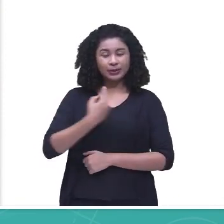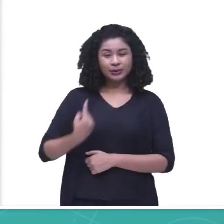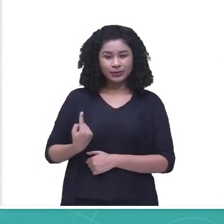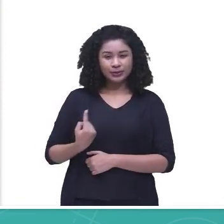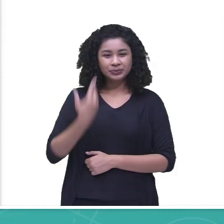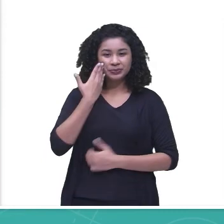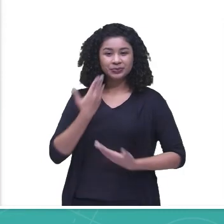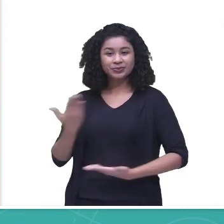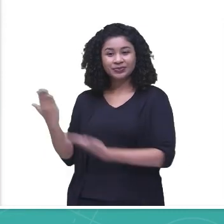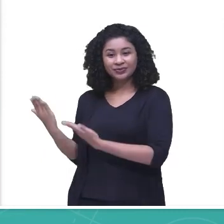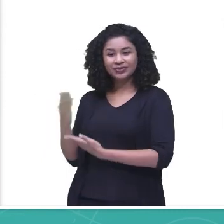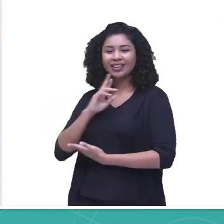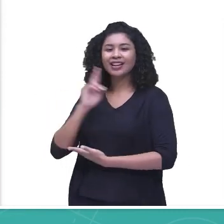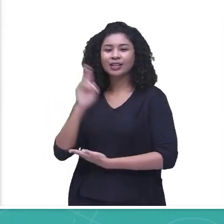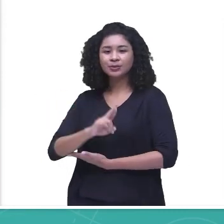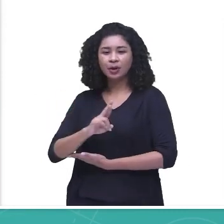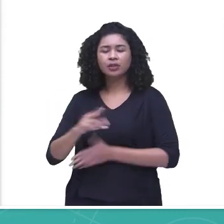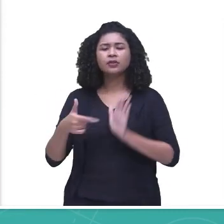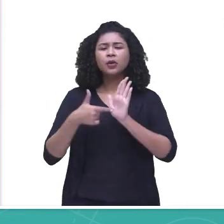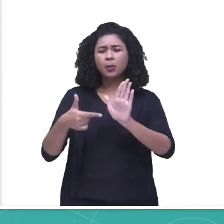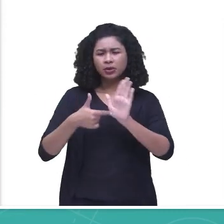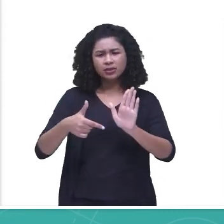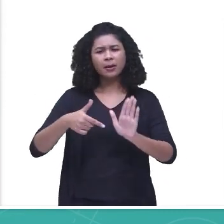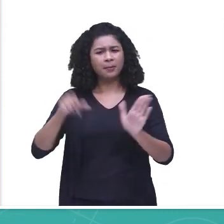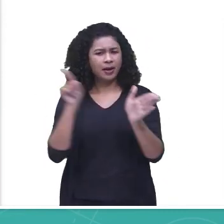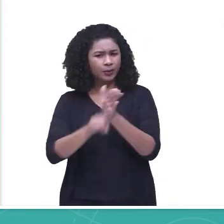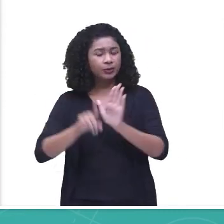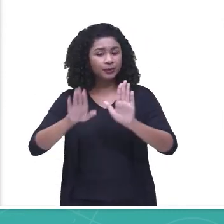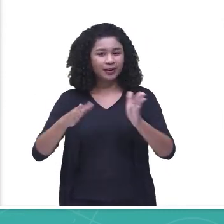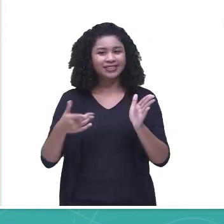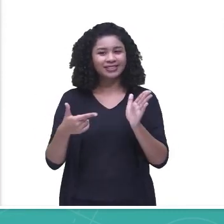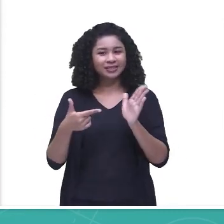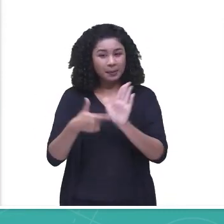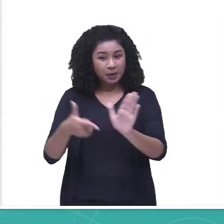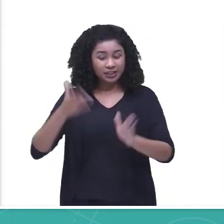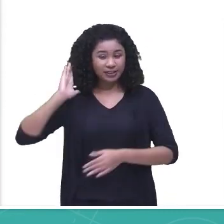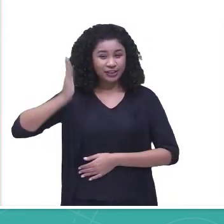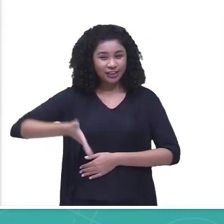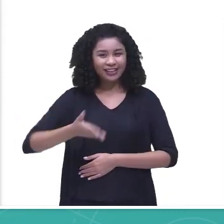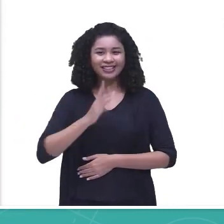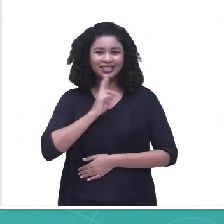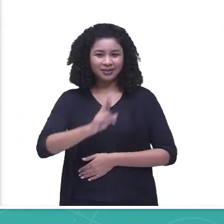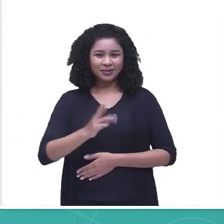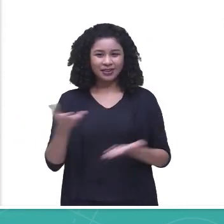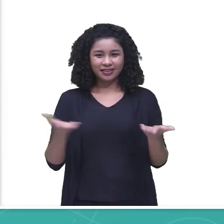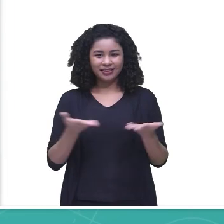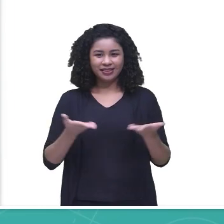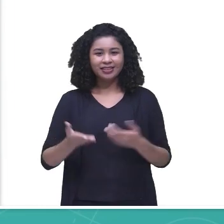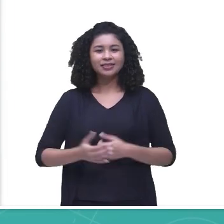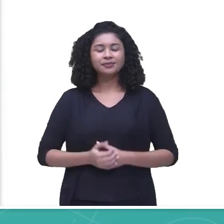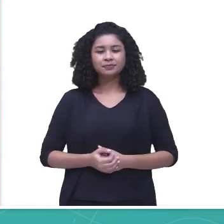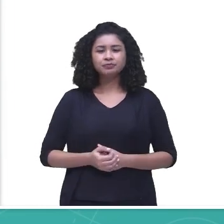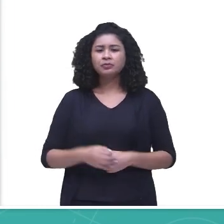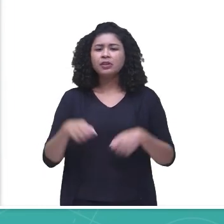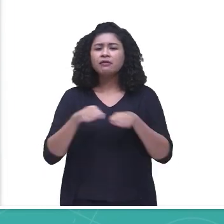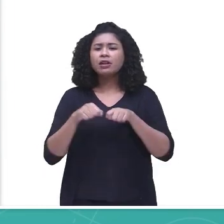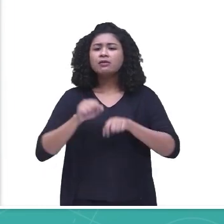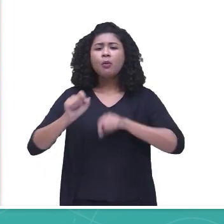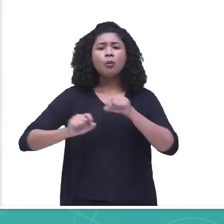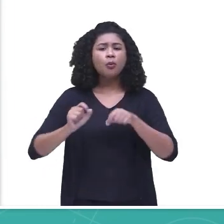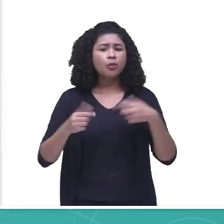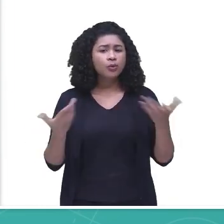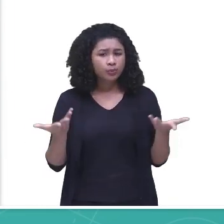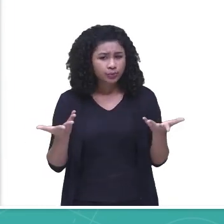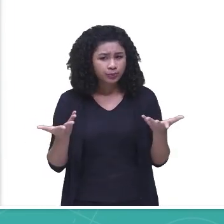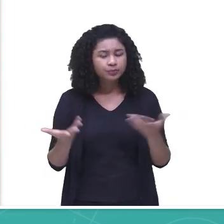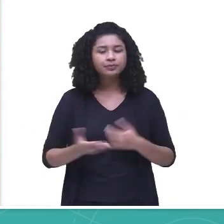a resposta. Eu quero mostrar a pergunta para vocês já, mas a gente pode dar uma olhadinha nessa resposta. O que vocês tinham que fazer na pergunta?